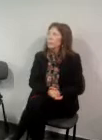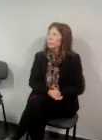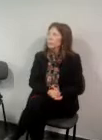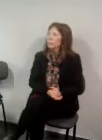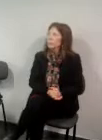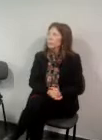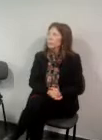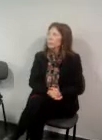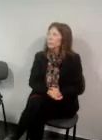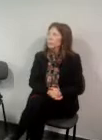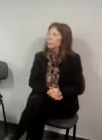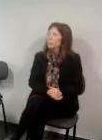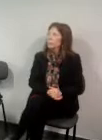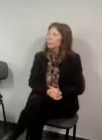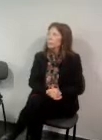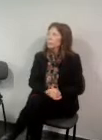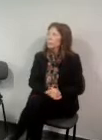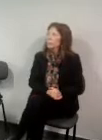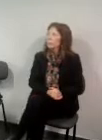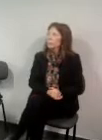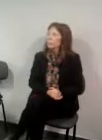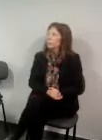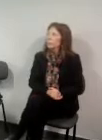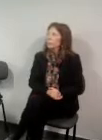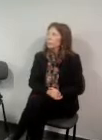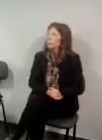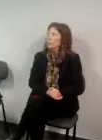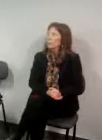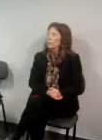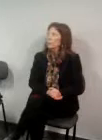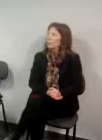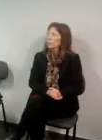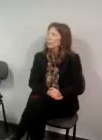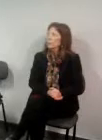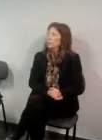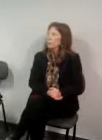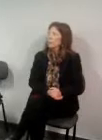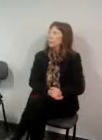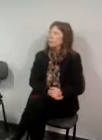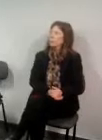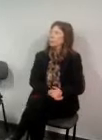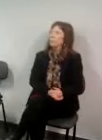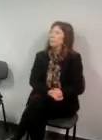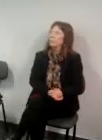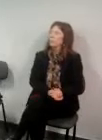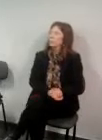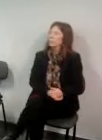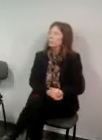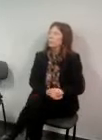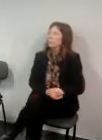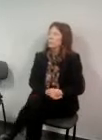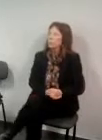de acordo com pesquisas realizadas pela organizadora Ionara Rocha, de Miami, Flórida, o centro laríngeo é o maior responsável pelo